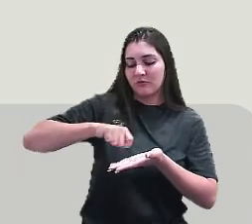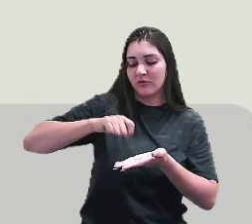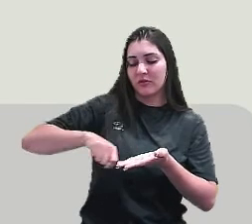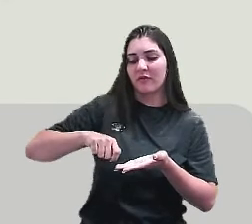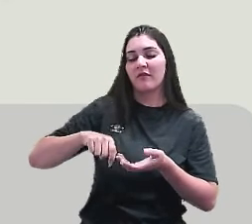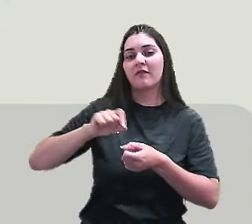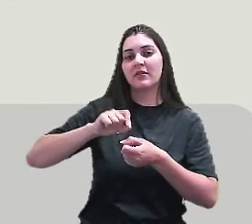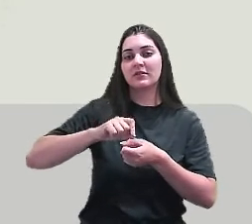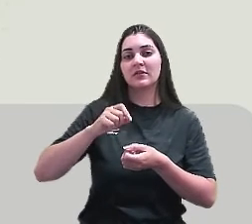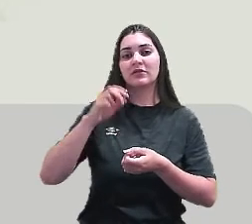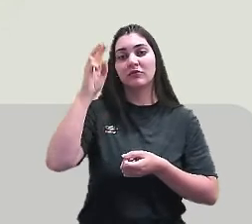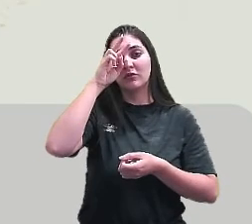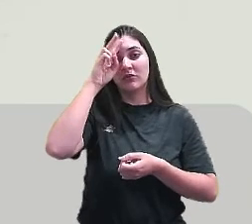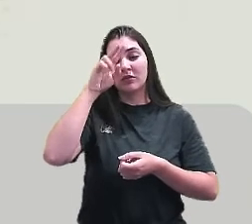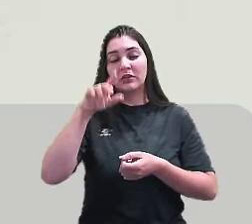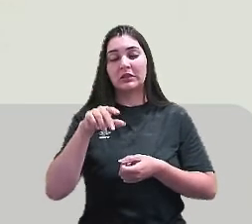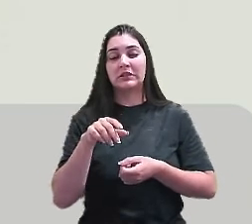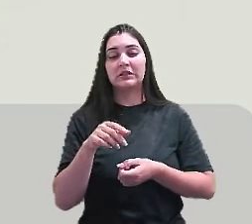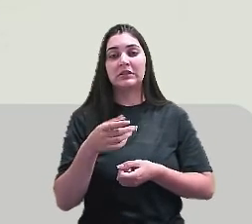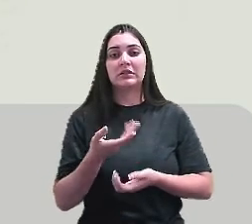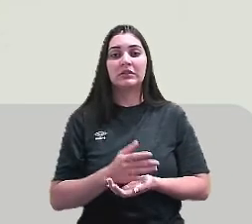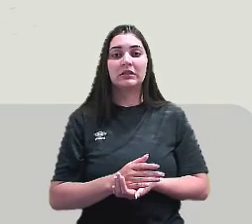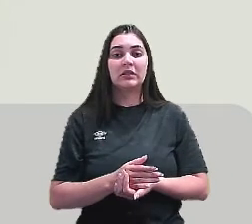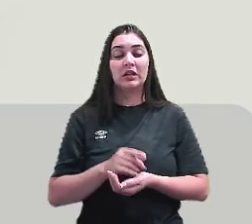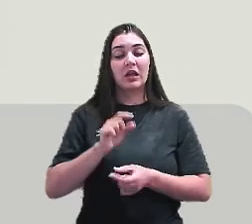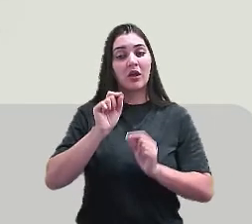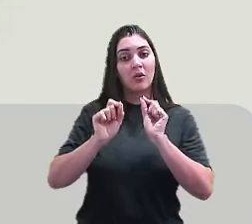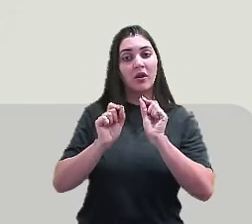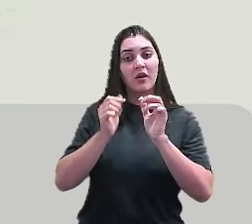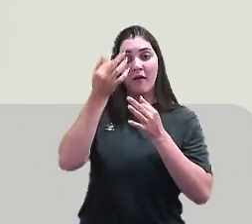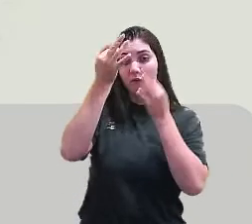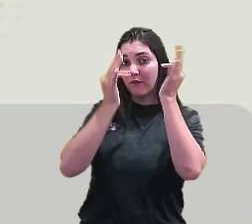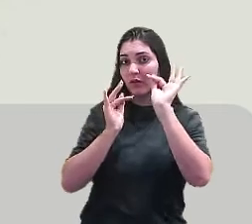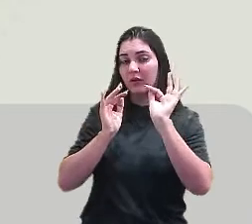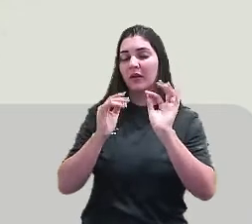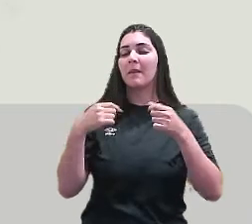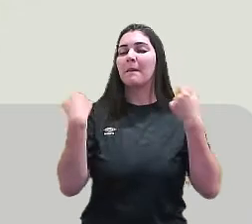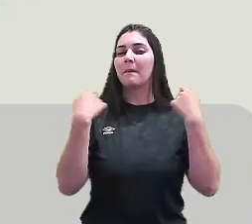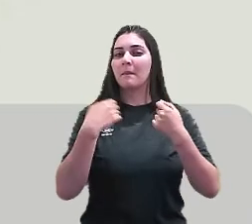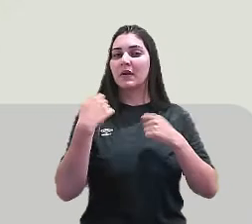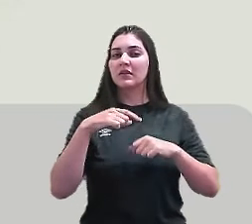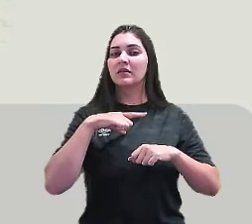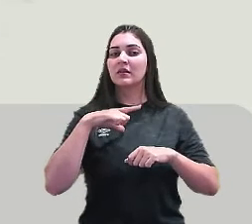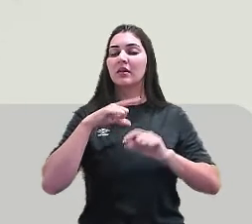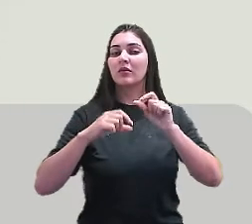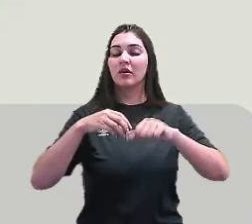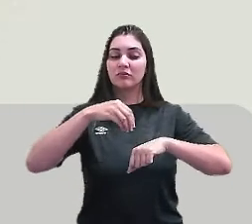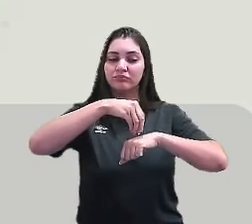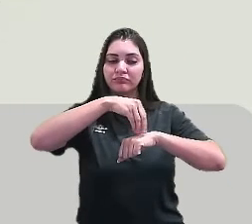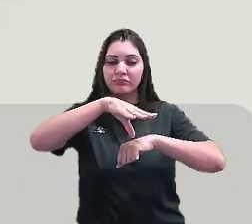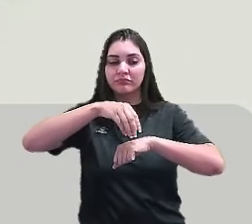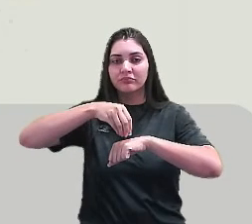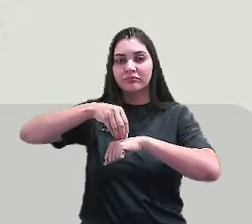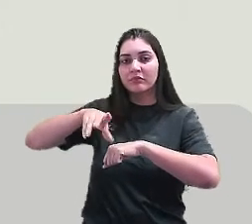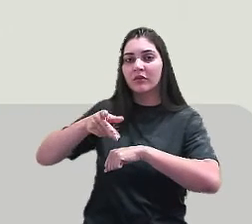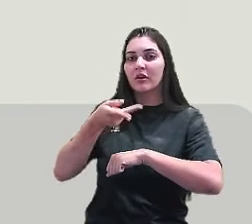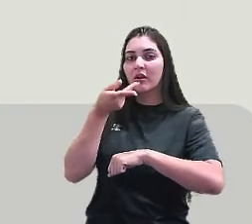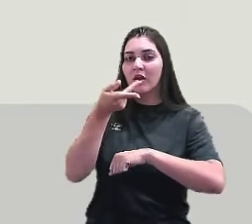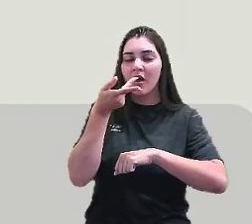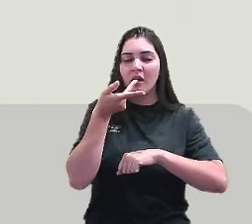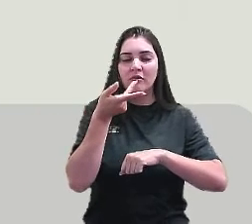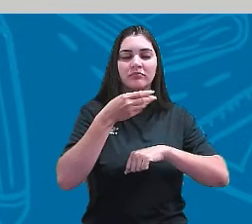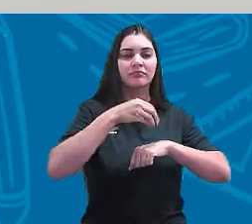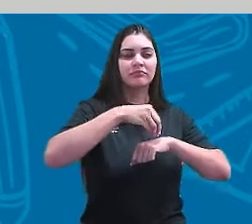sair distribuindo e dizer que essa história foi... Essa história é um folclore. Não, ela precisa ter uma transmissão oral. Passa oralmente